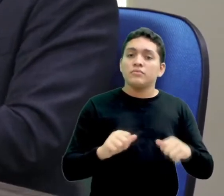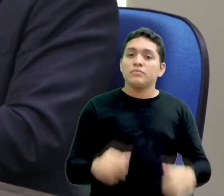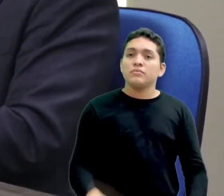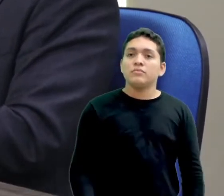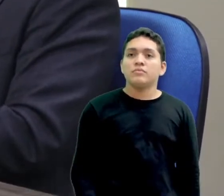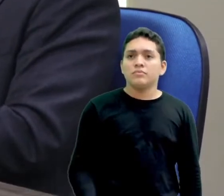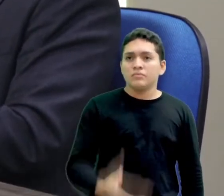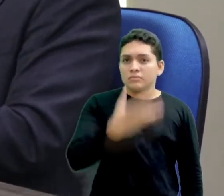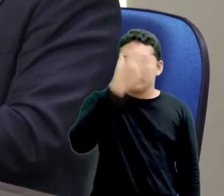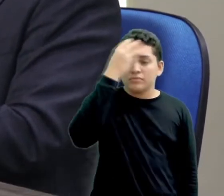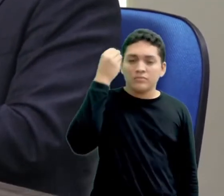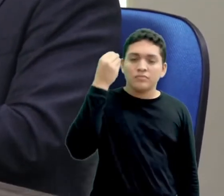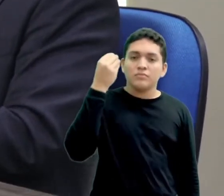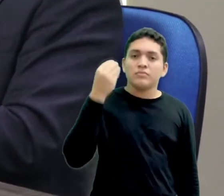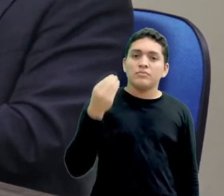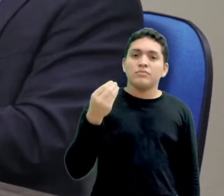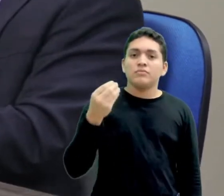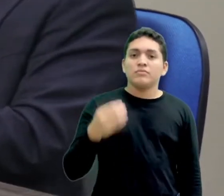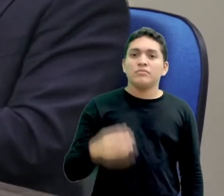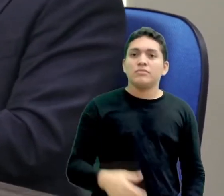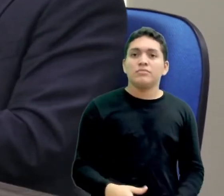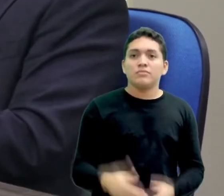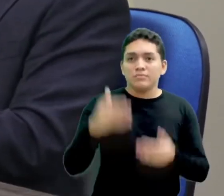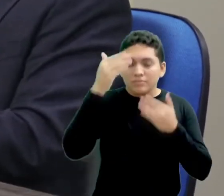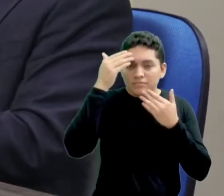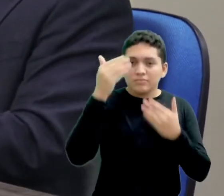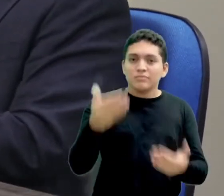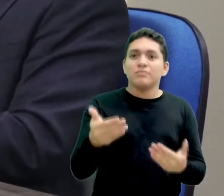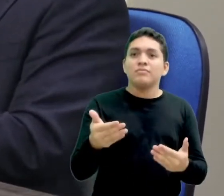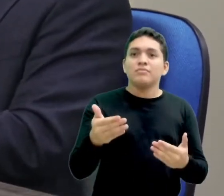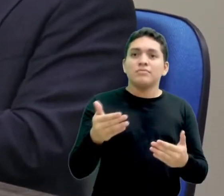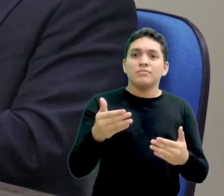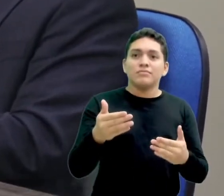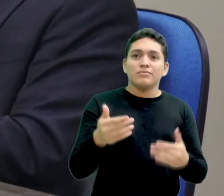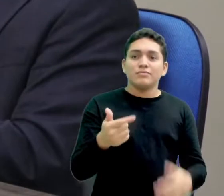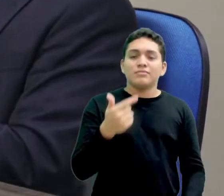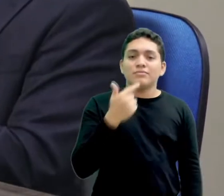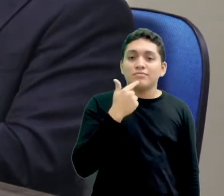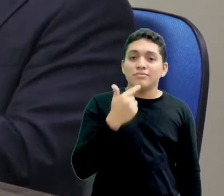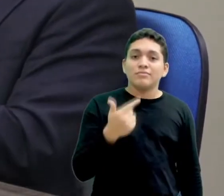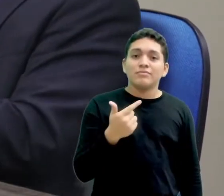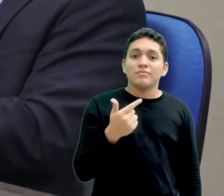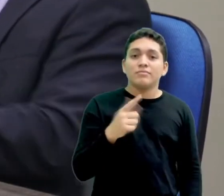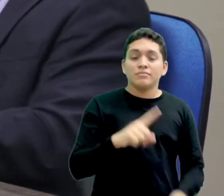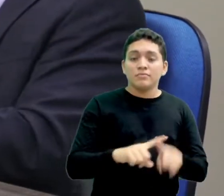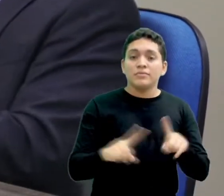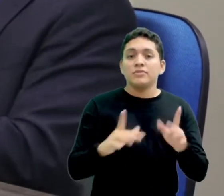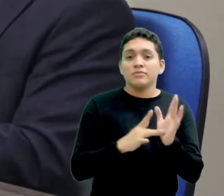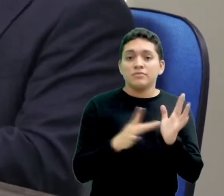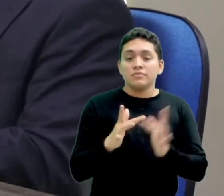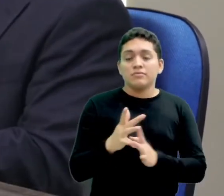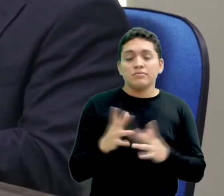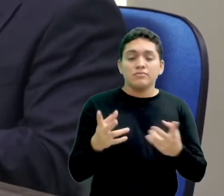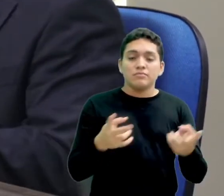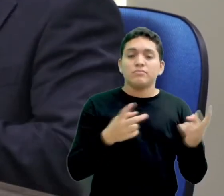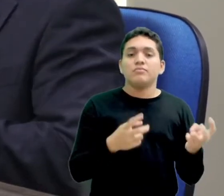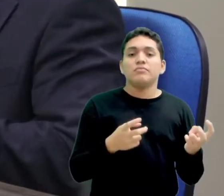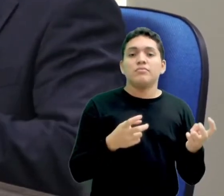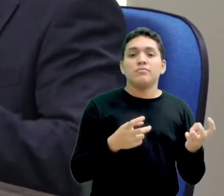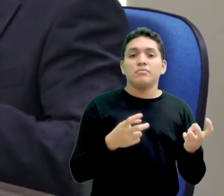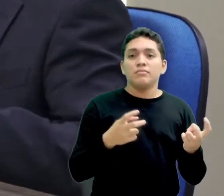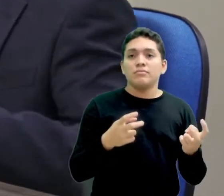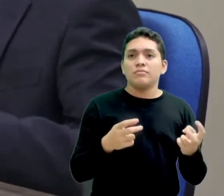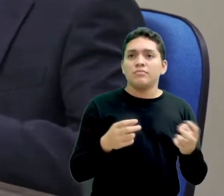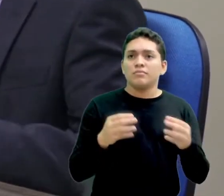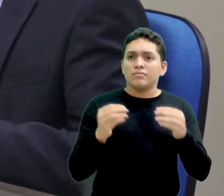esqueci o nome também. Azorrague, obrigado, já ia travar a língua. Mas observa, Jesus está ali fazendo, e ele